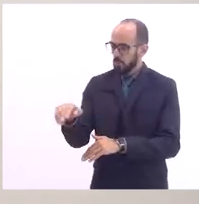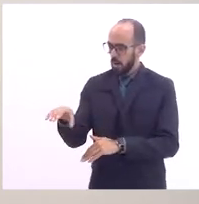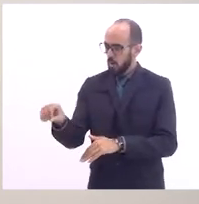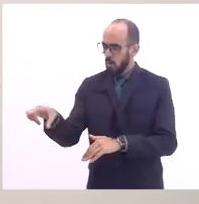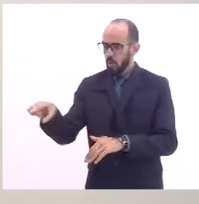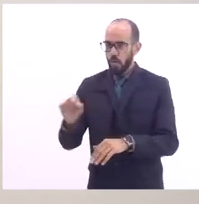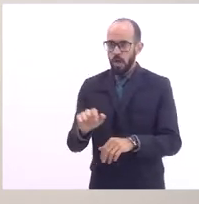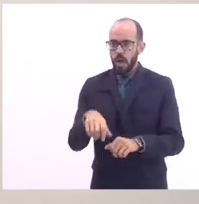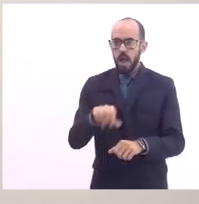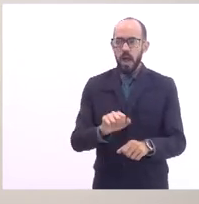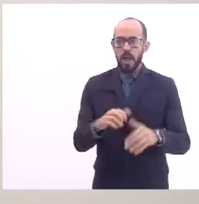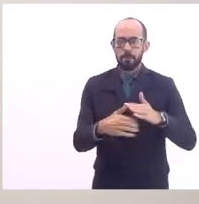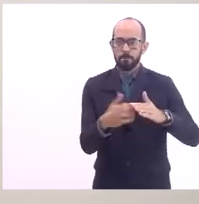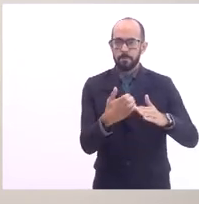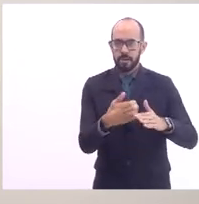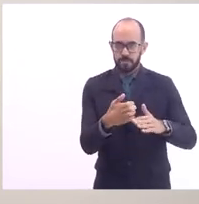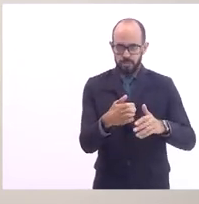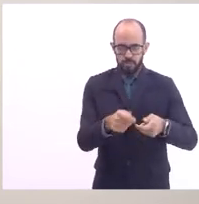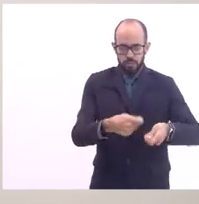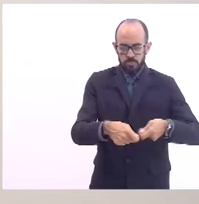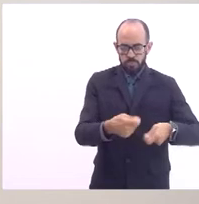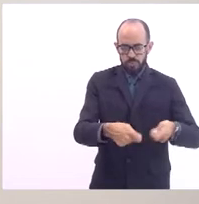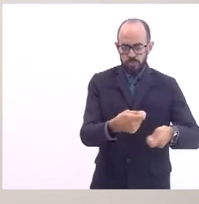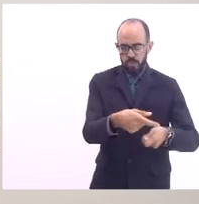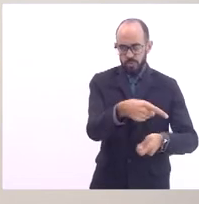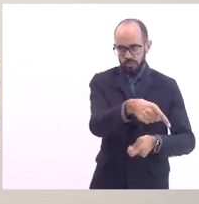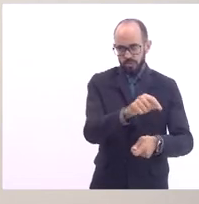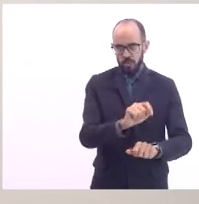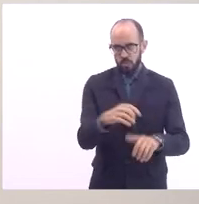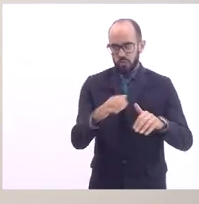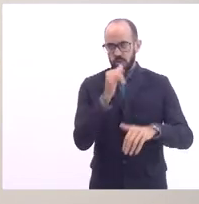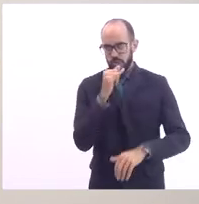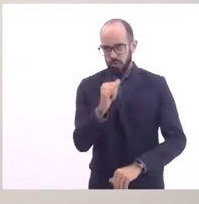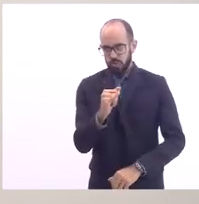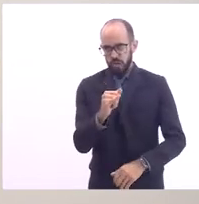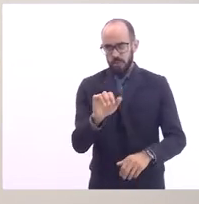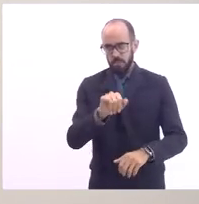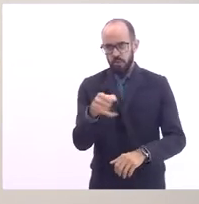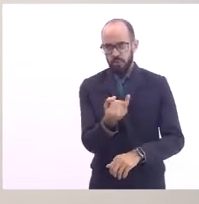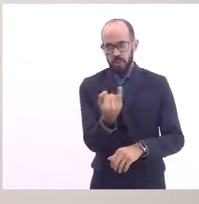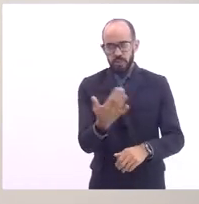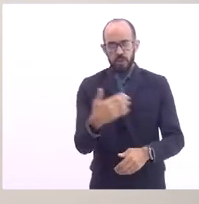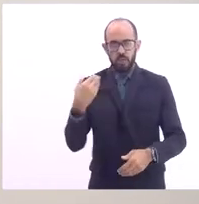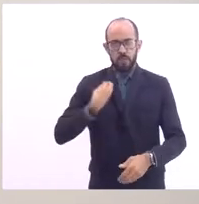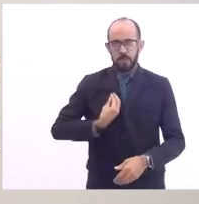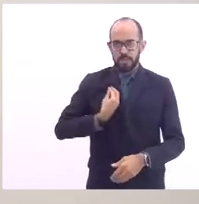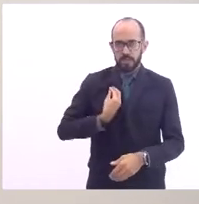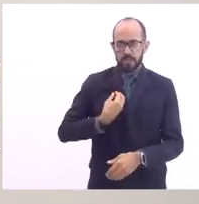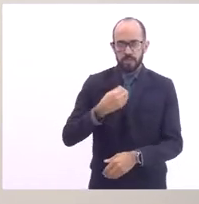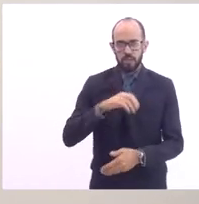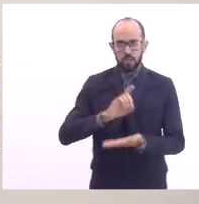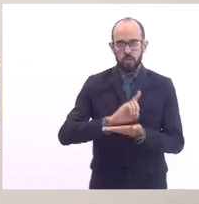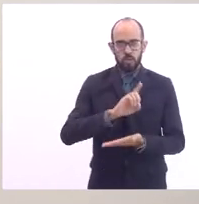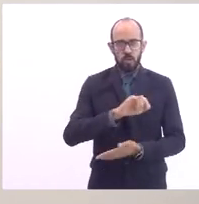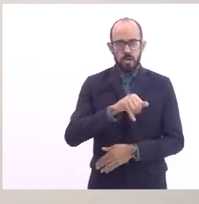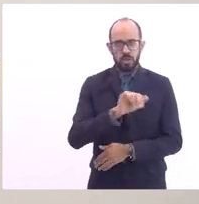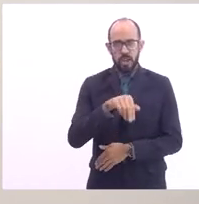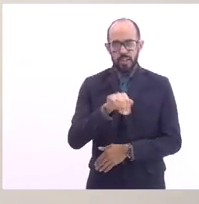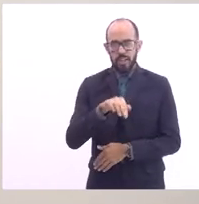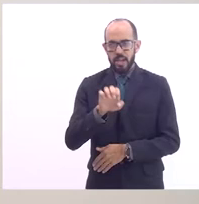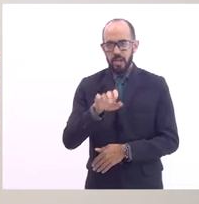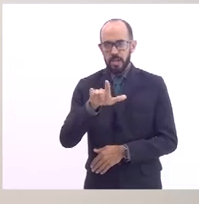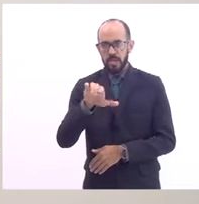Energia Elétrica, Agência Reguladora, aproveitando aí a presença da doutora Jaqueline Godoy, para que ela